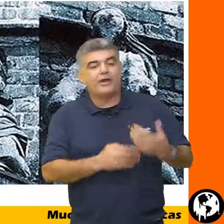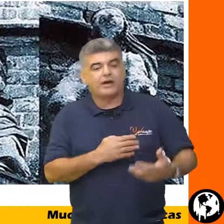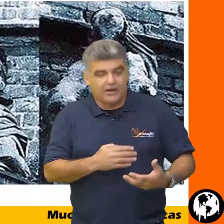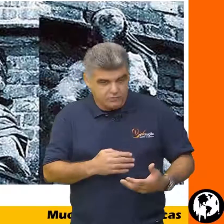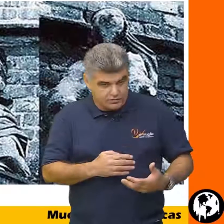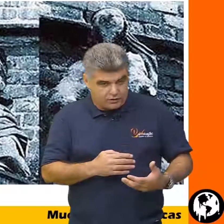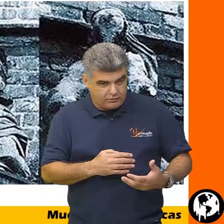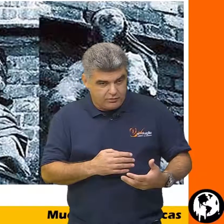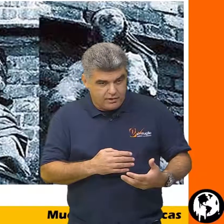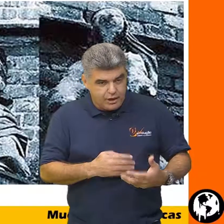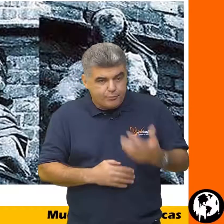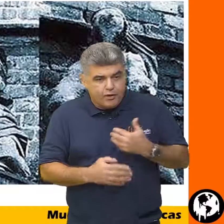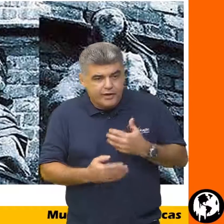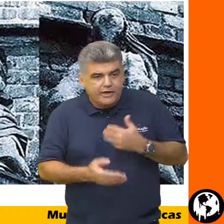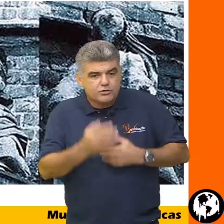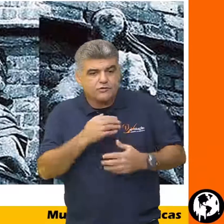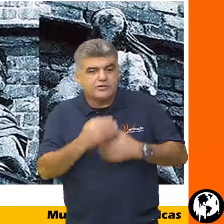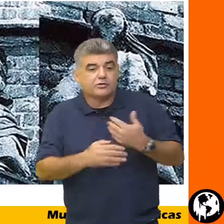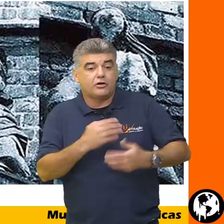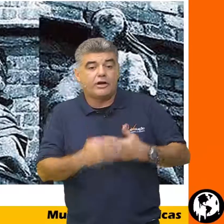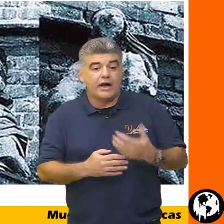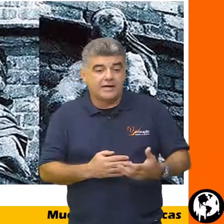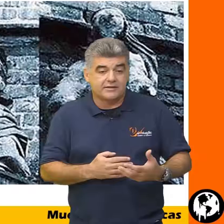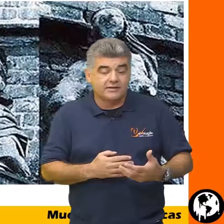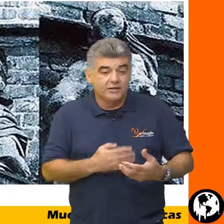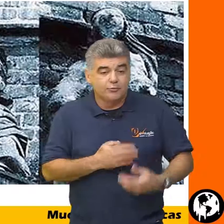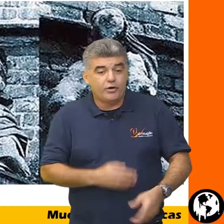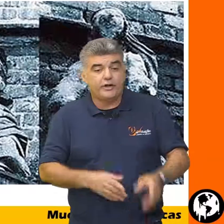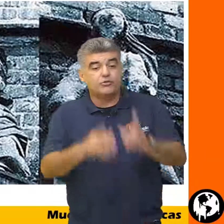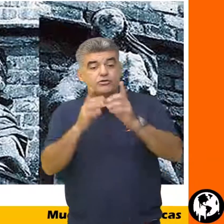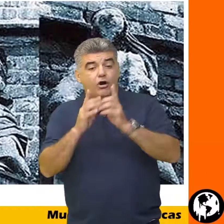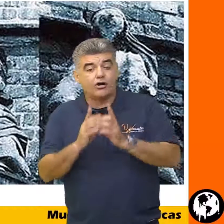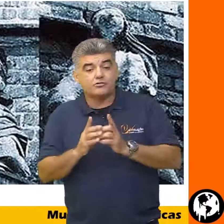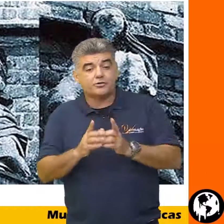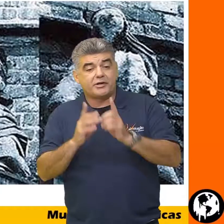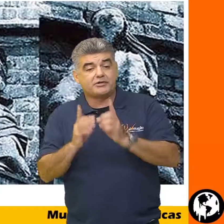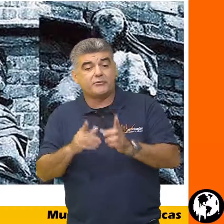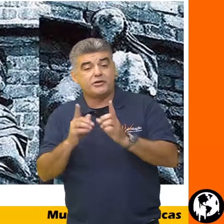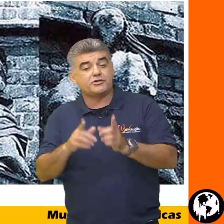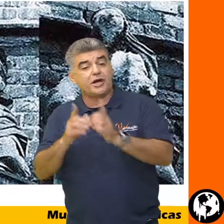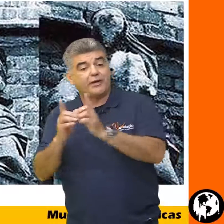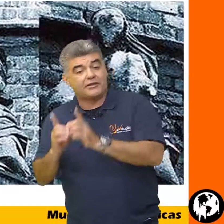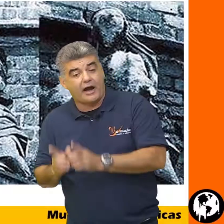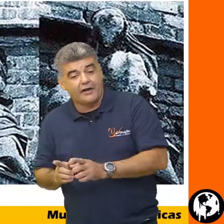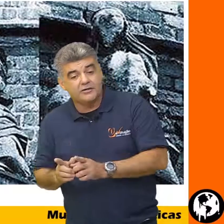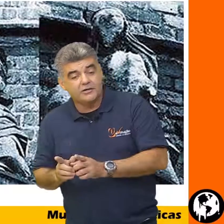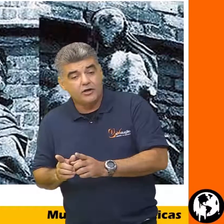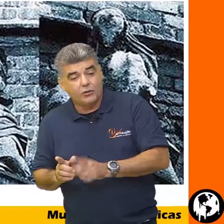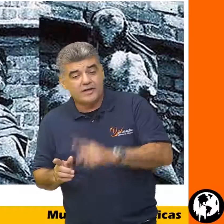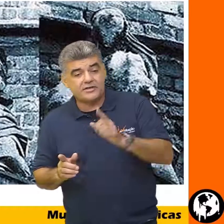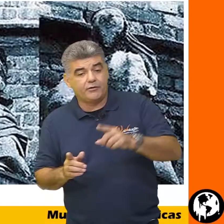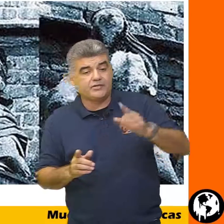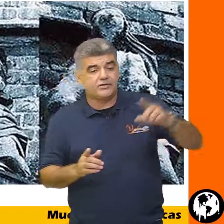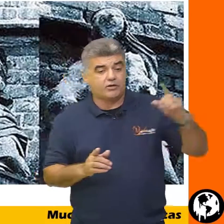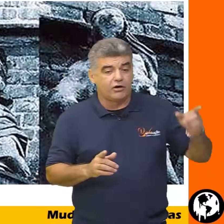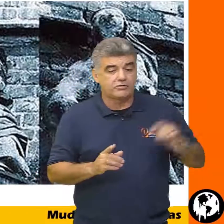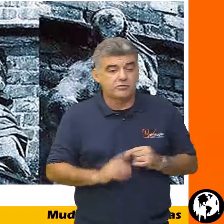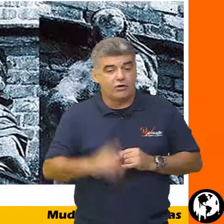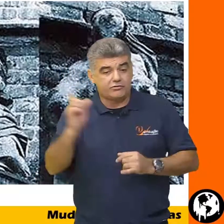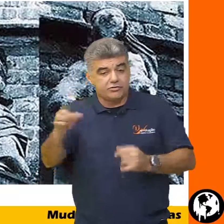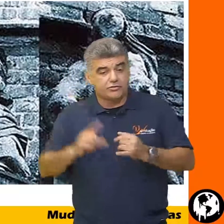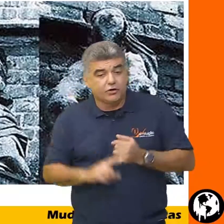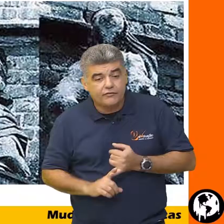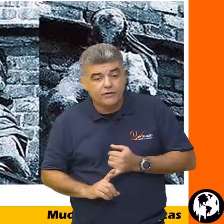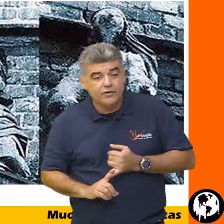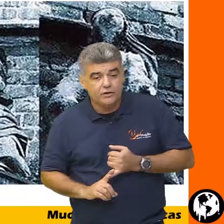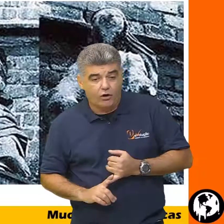corrigir o pH do solo. E por que a chuva se torna ácida? Porque os óxidos, principalmente de ametais, quais seriam esses óxidos?